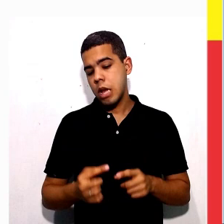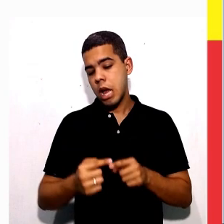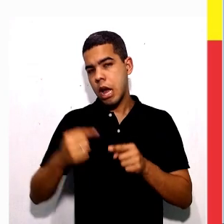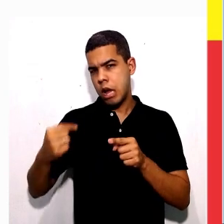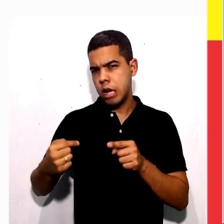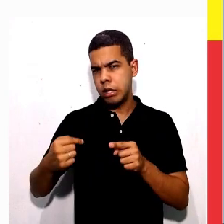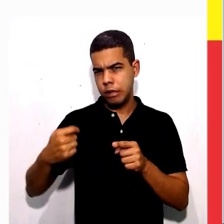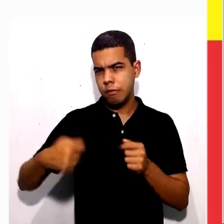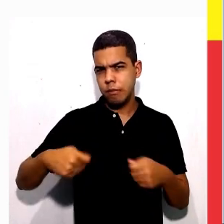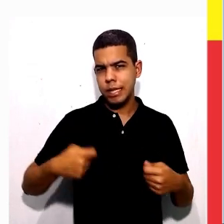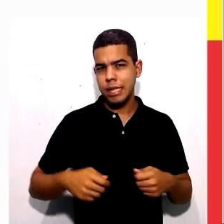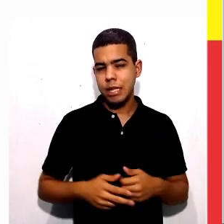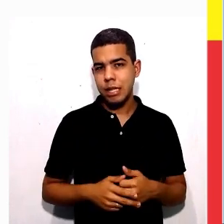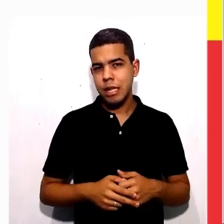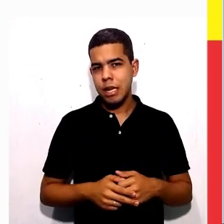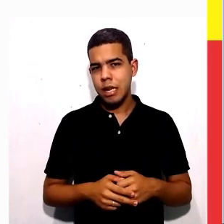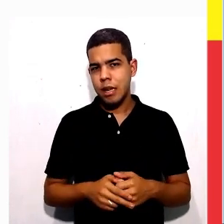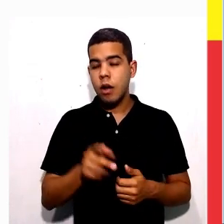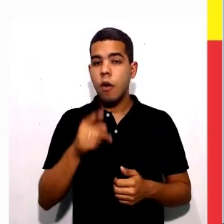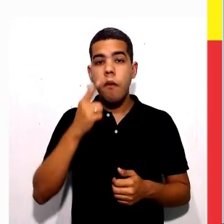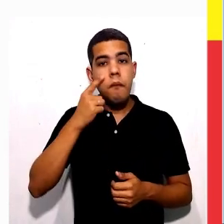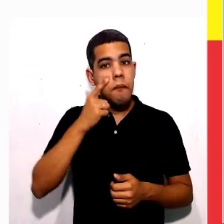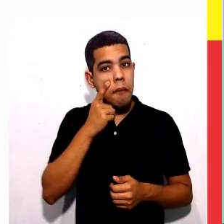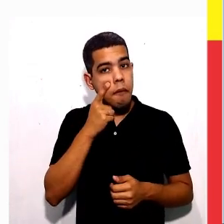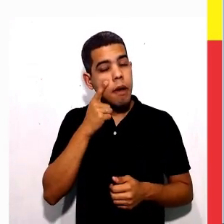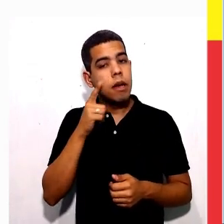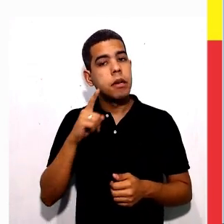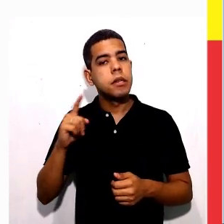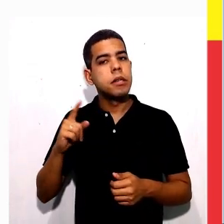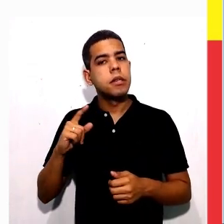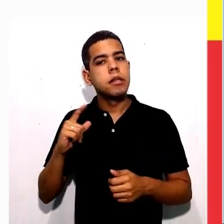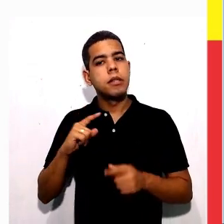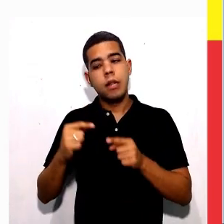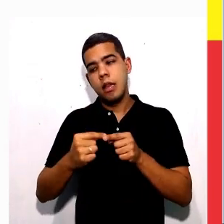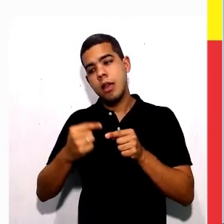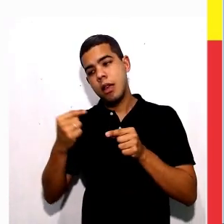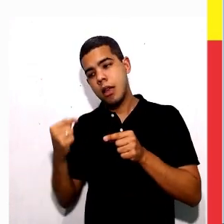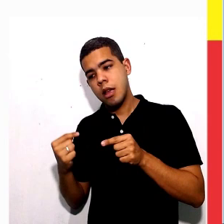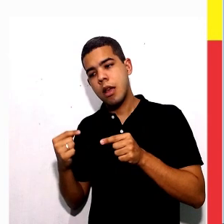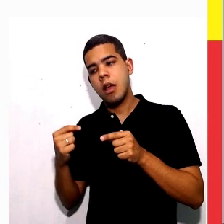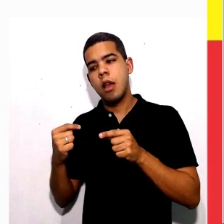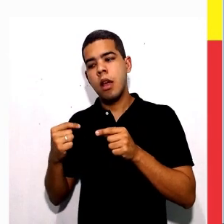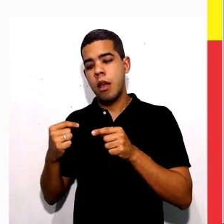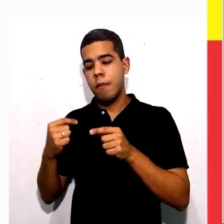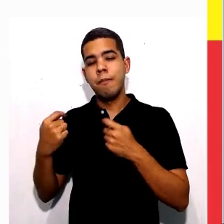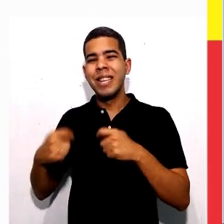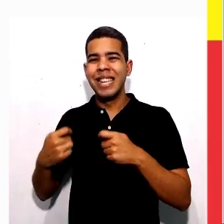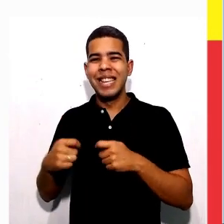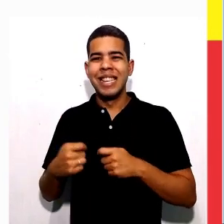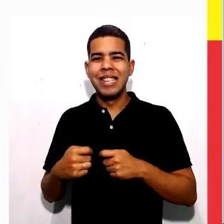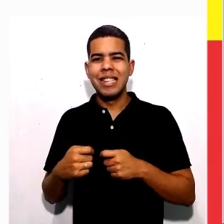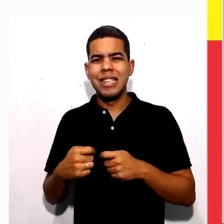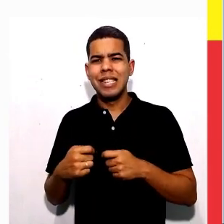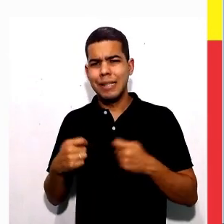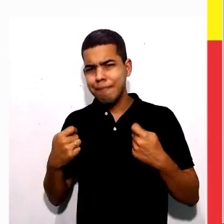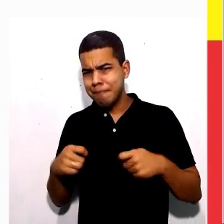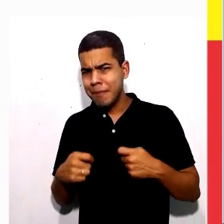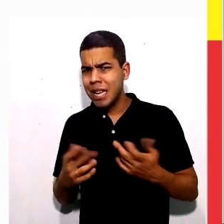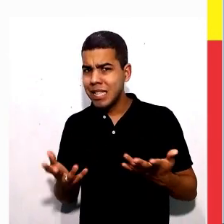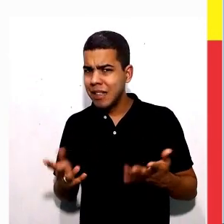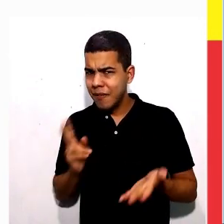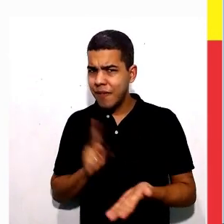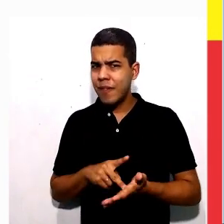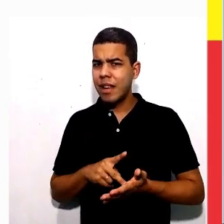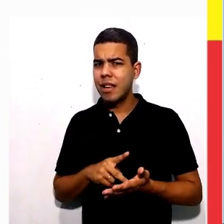precisa do anterior? Veja aqui, eu dependo do anterior para gerar o próximo número. Eu dependo do anterior